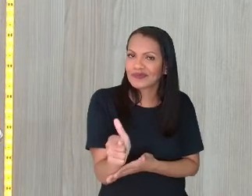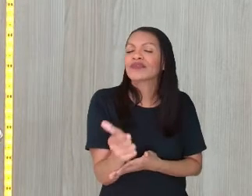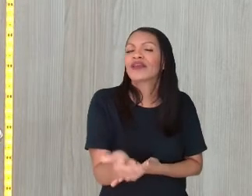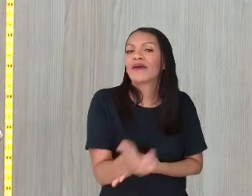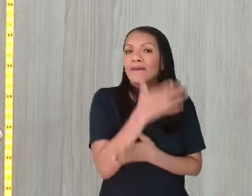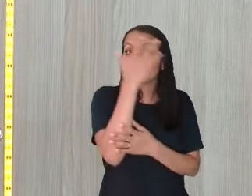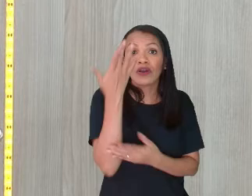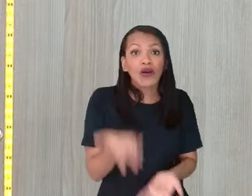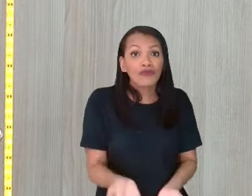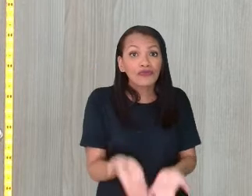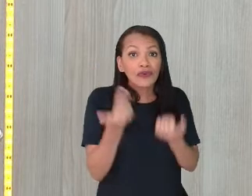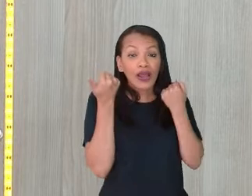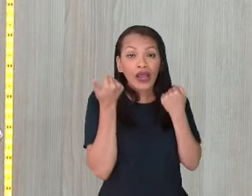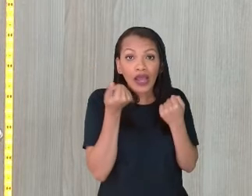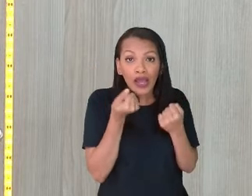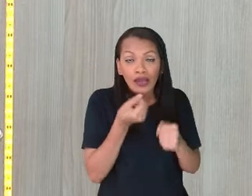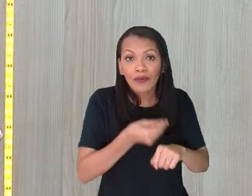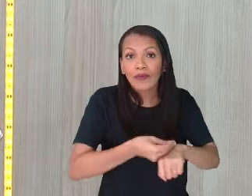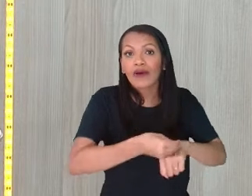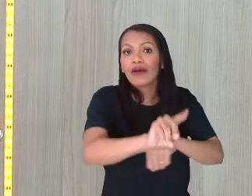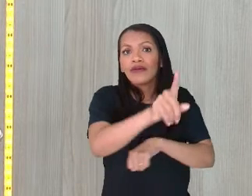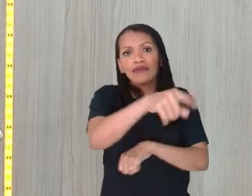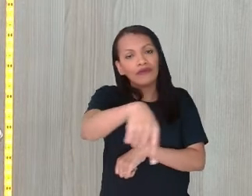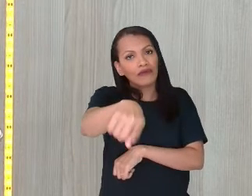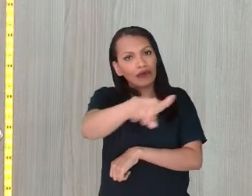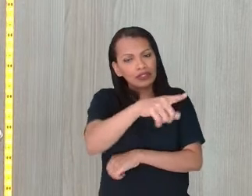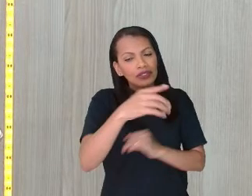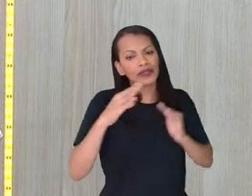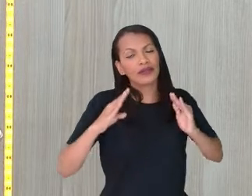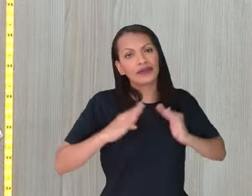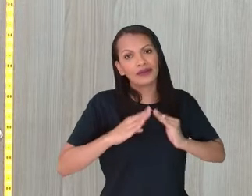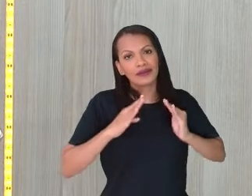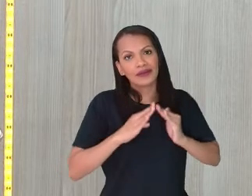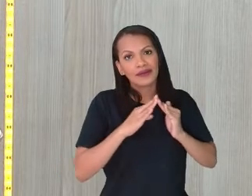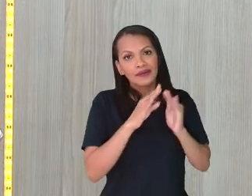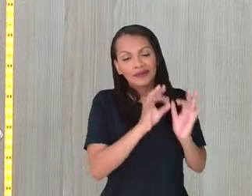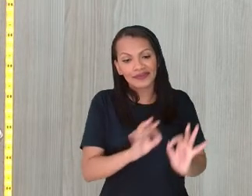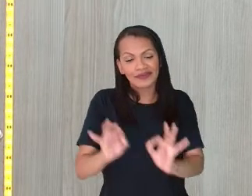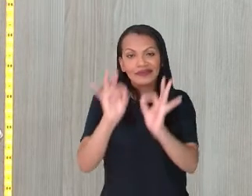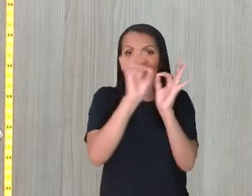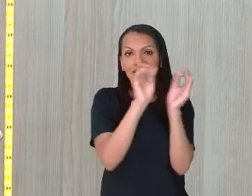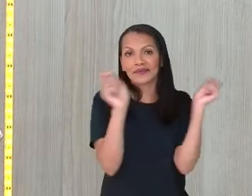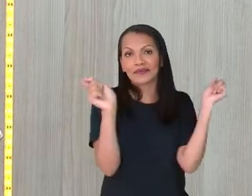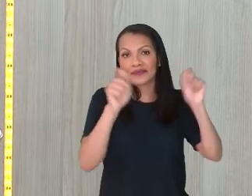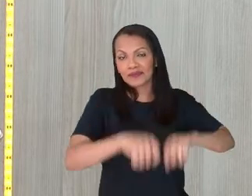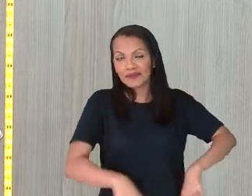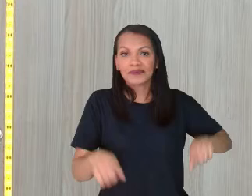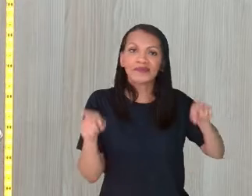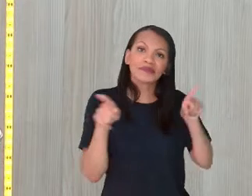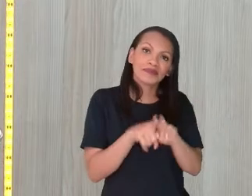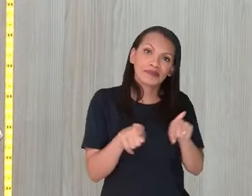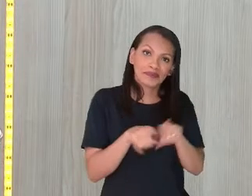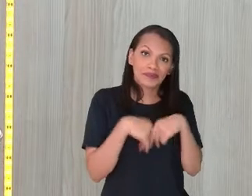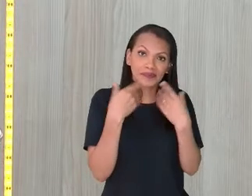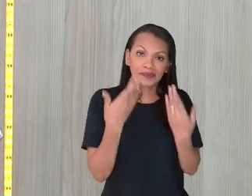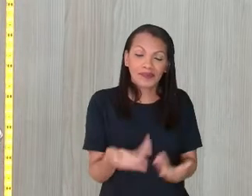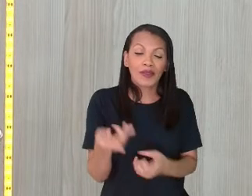vamos divulgar essa questão de doação. Você que está em casa, que está nos assistindo, que pode ser doador,